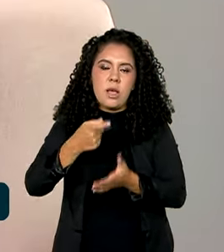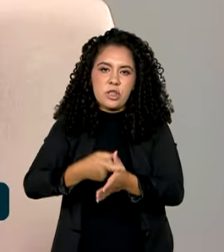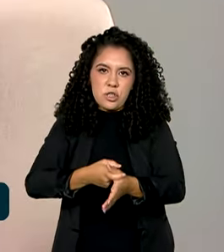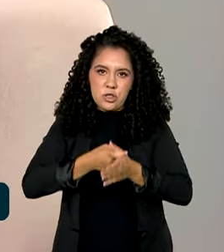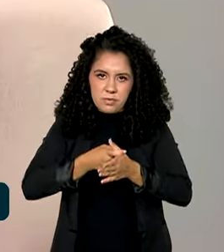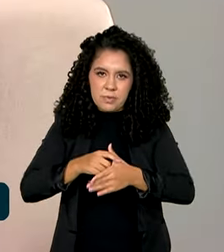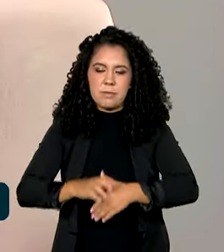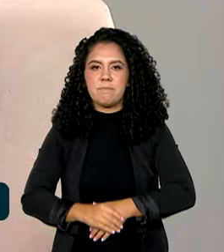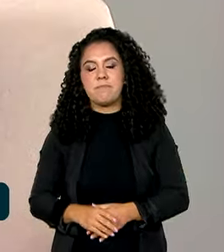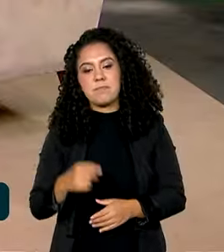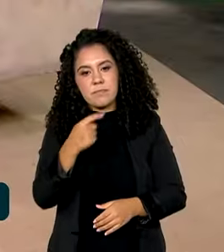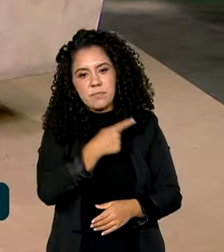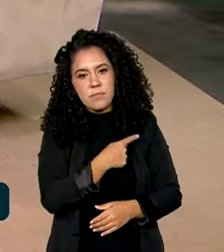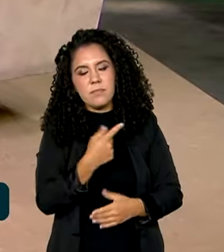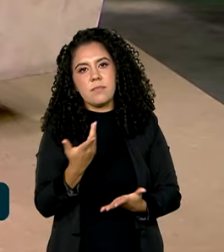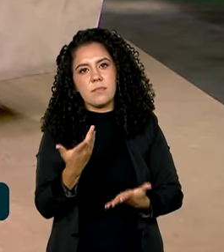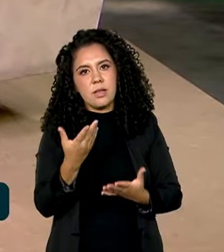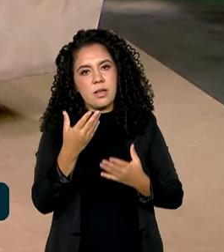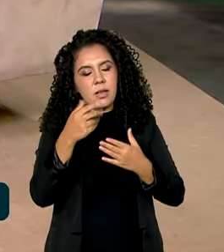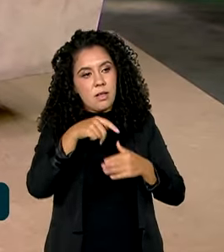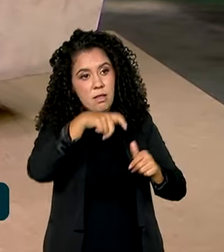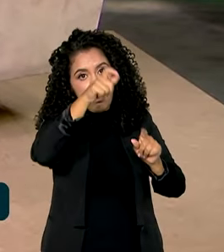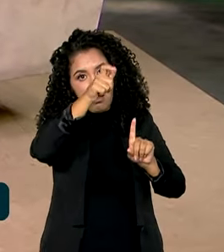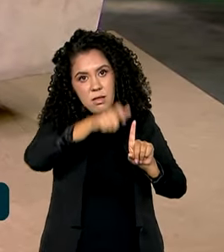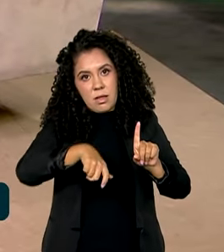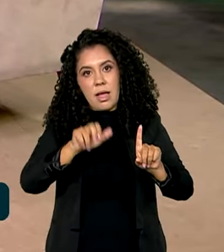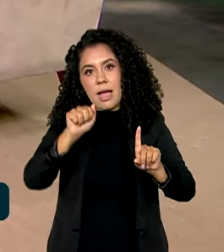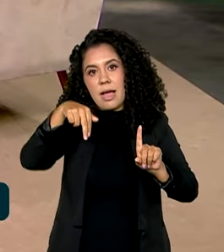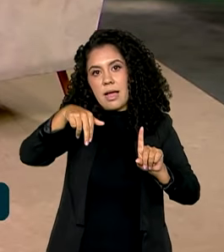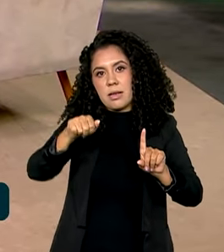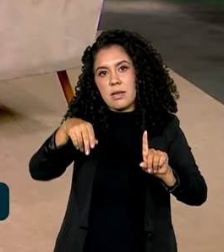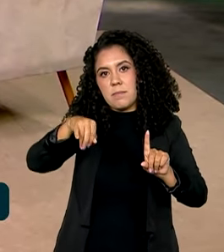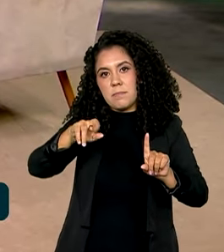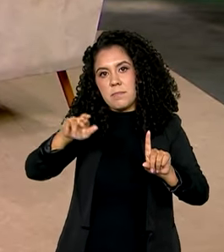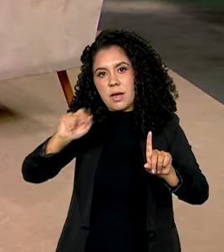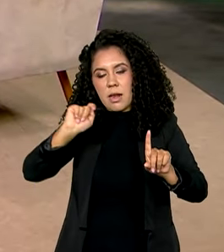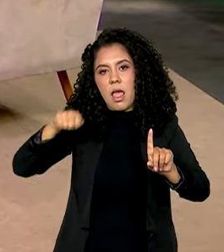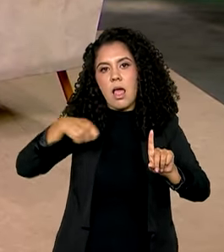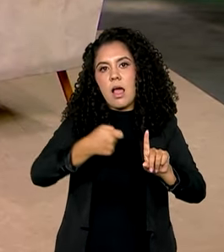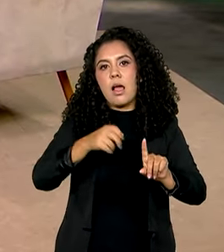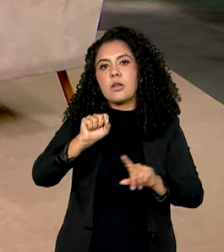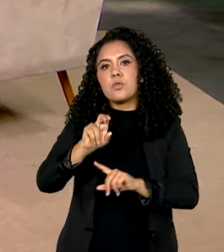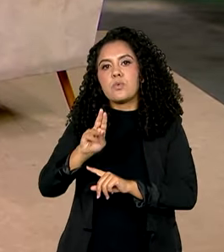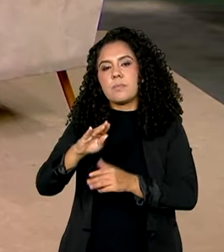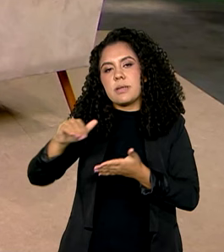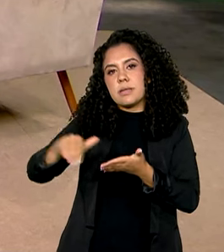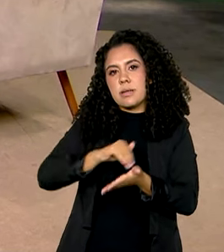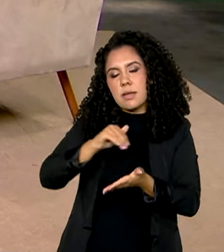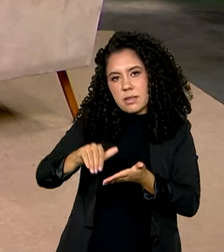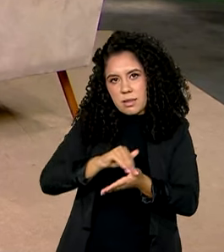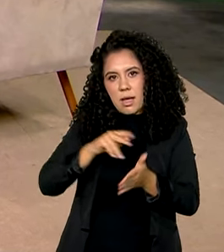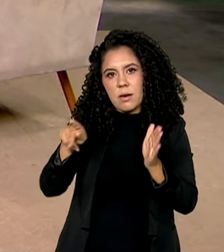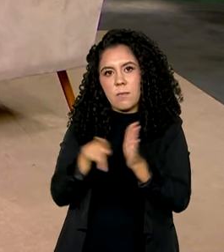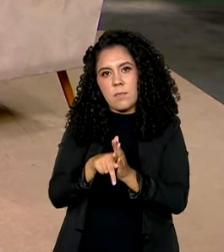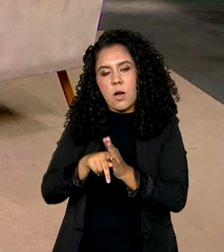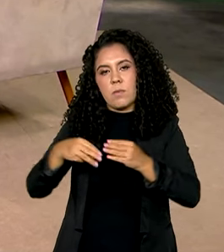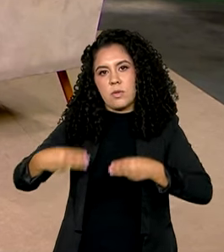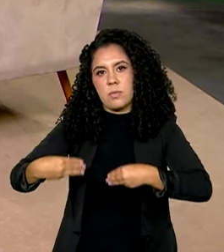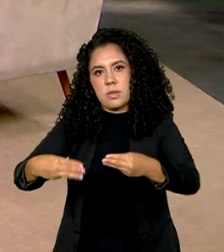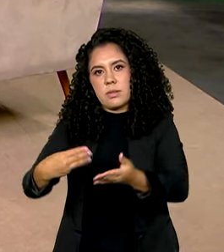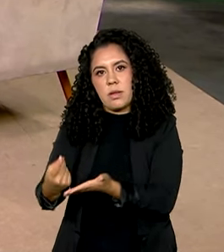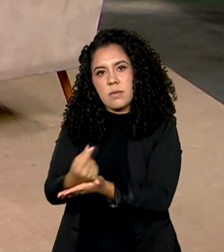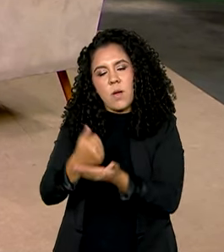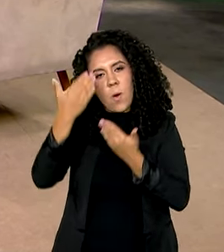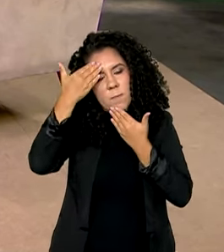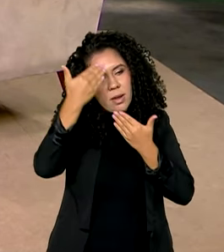bem. Ana Maria Neto, subsecretária de Reformas Estruturais do Ministério da Fazenda, muito obrigado pela entrevista. Um